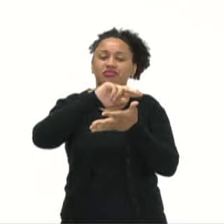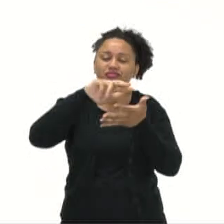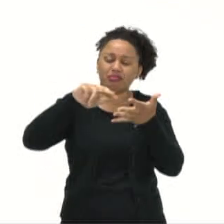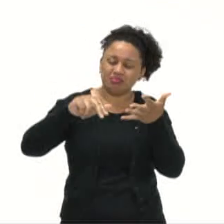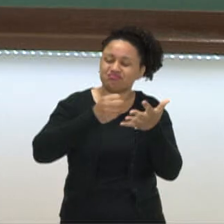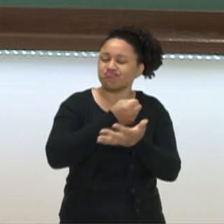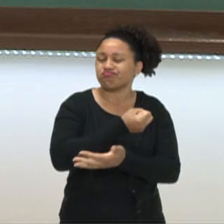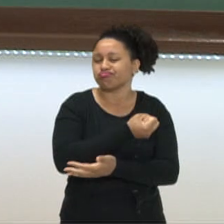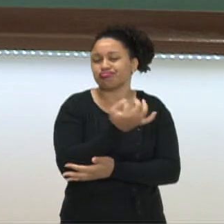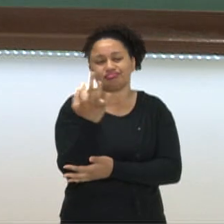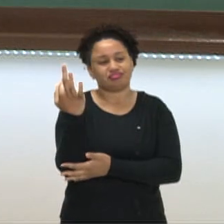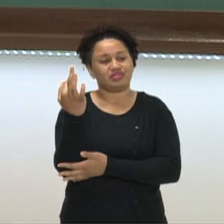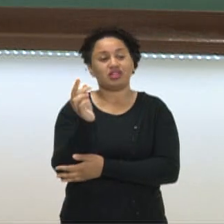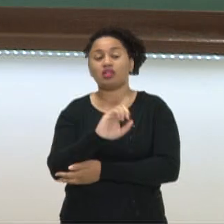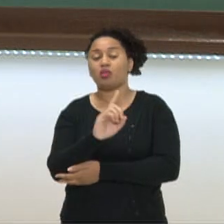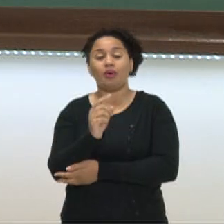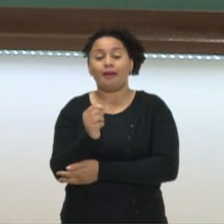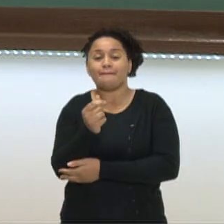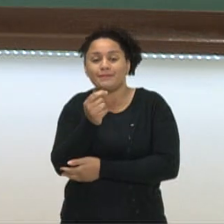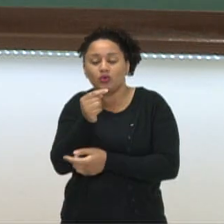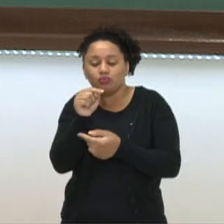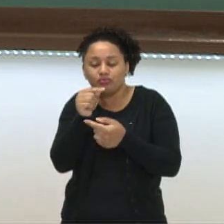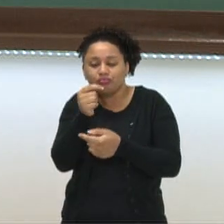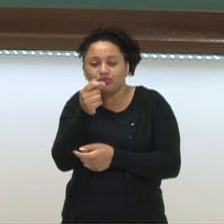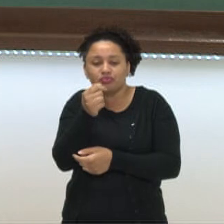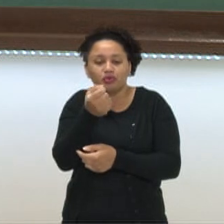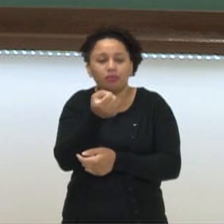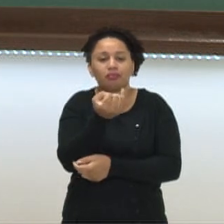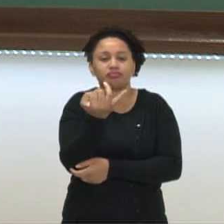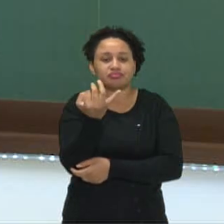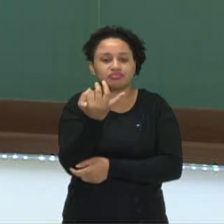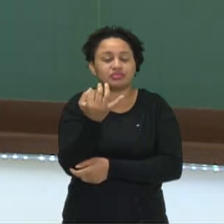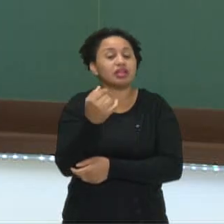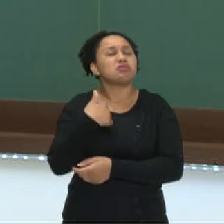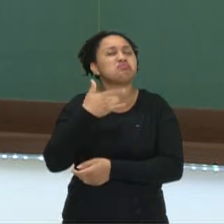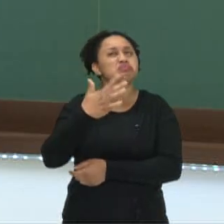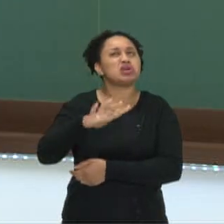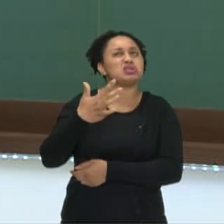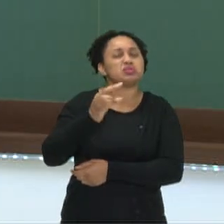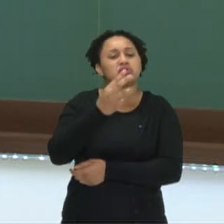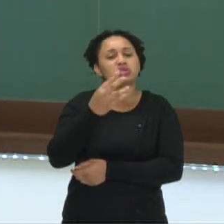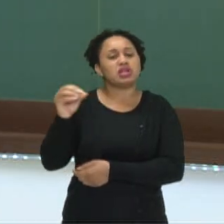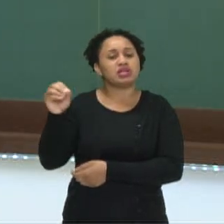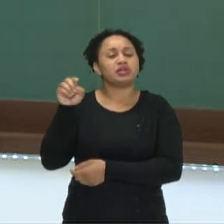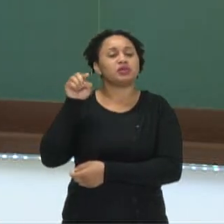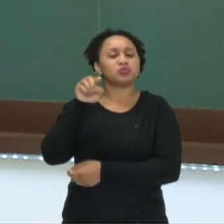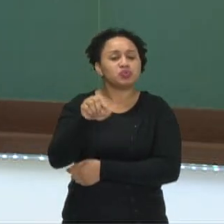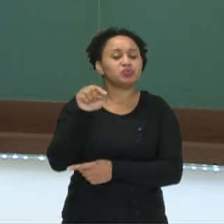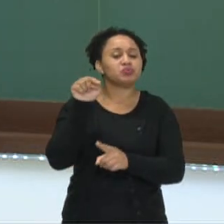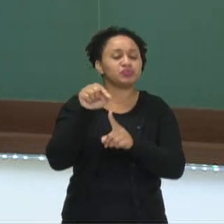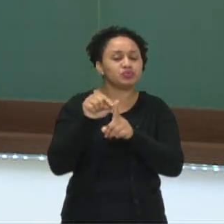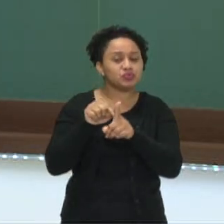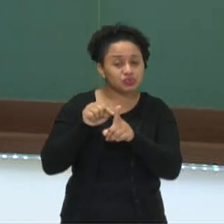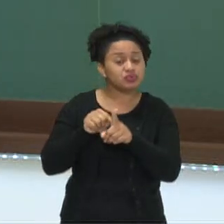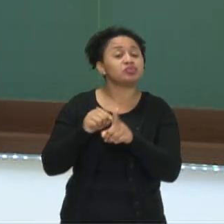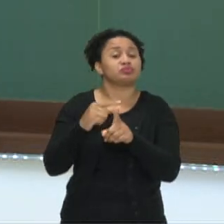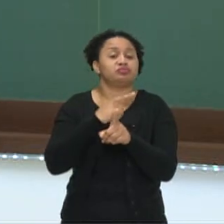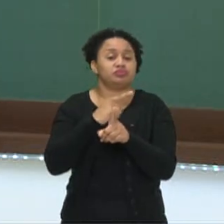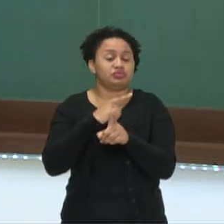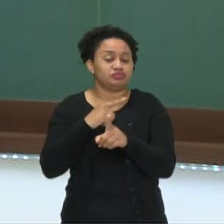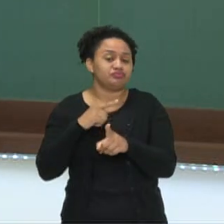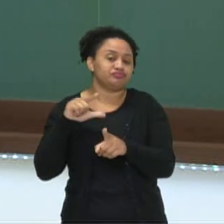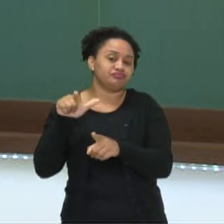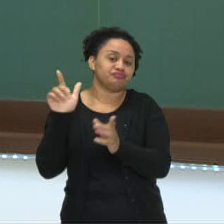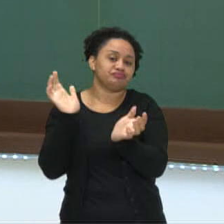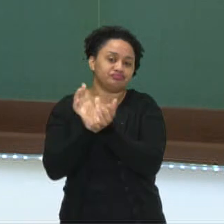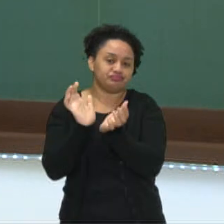diversidade. Não são poucas. Em média de umas 300 mil a 400 mil espécies de